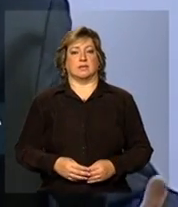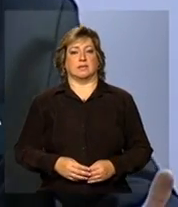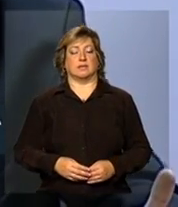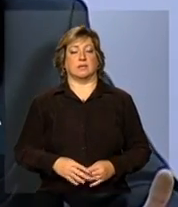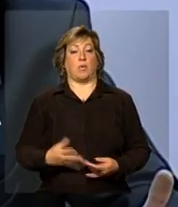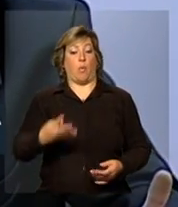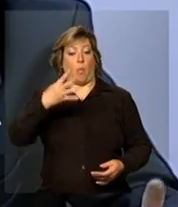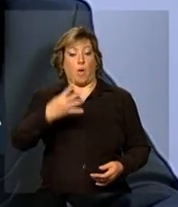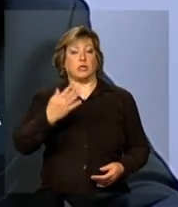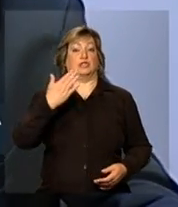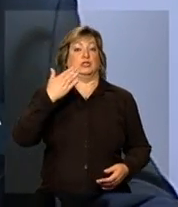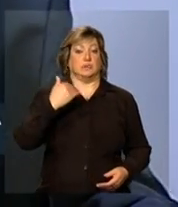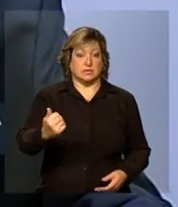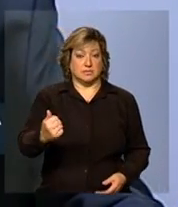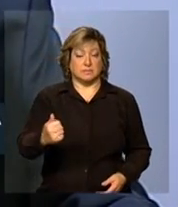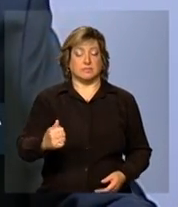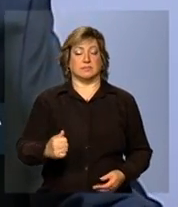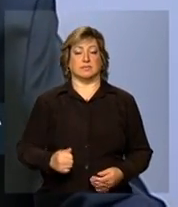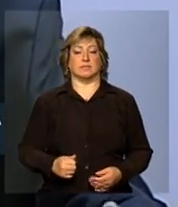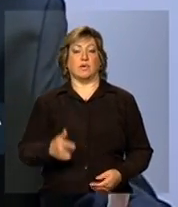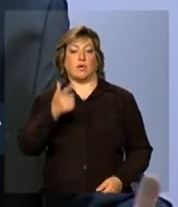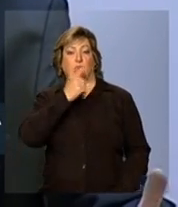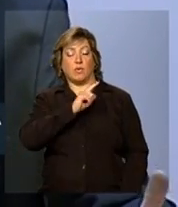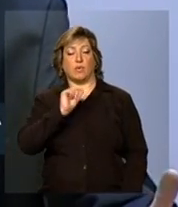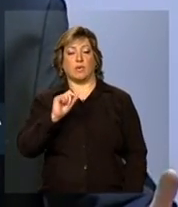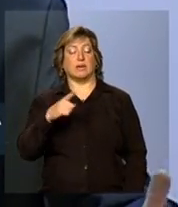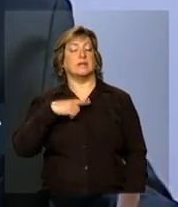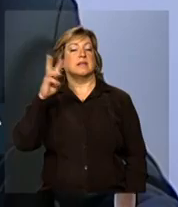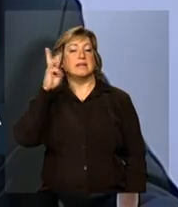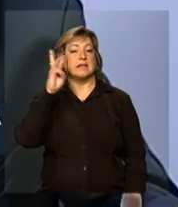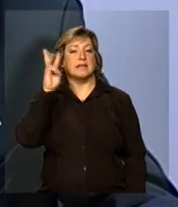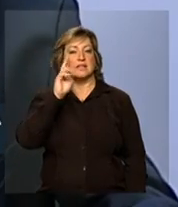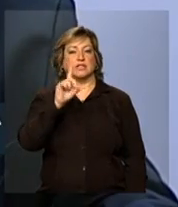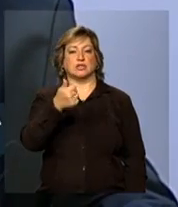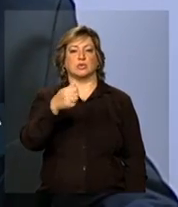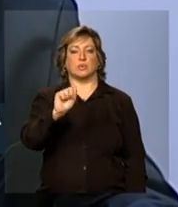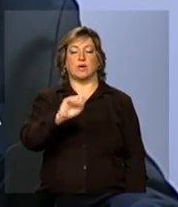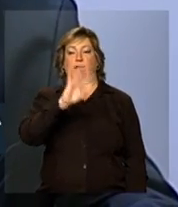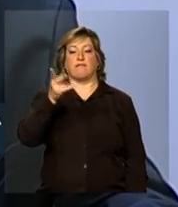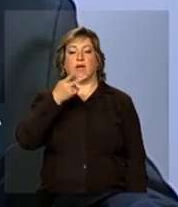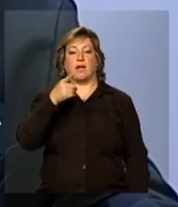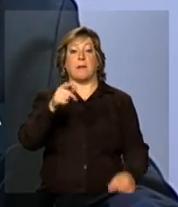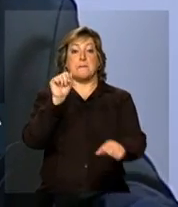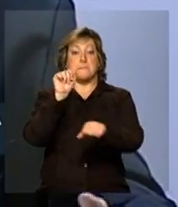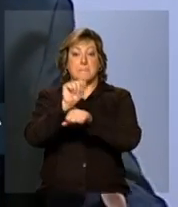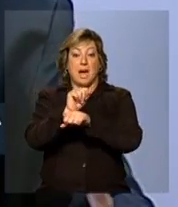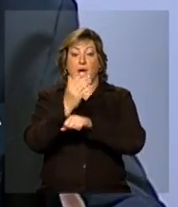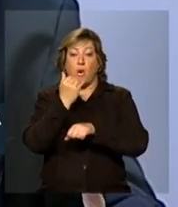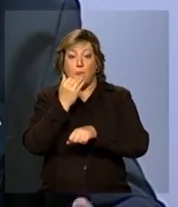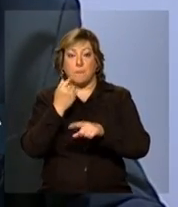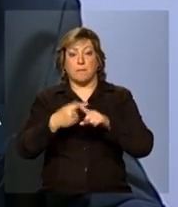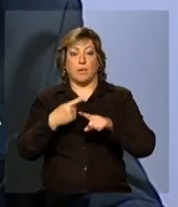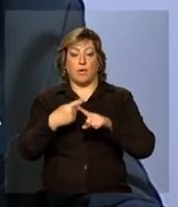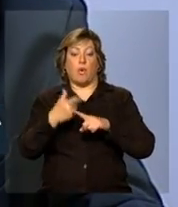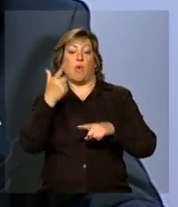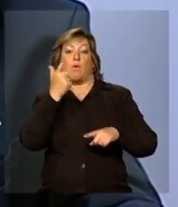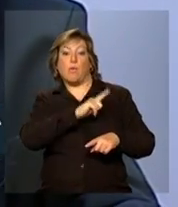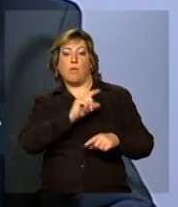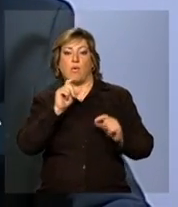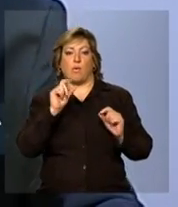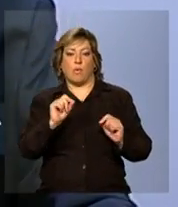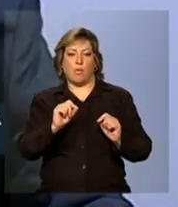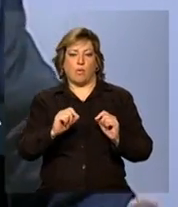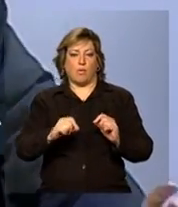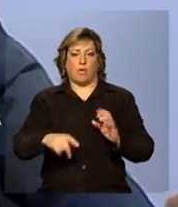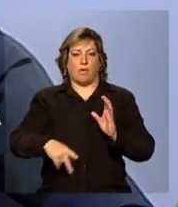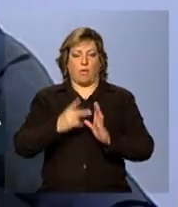No quarto chamado, me avisaram, era uma terça-feira, dia 18, falaram assim, para de comer agora, porque a gente arranjou um órgão para